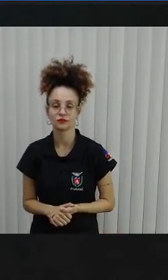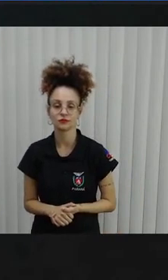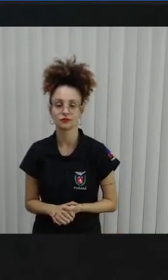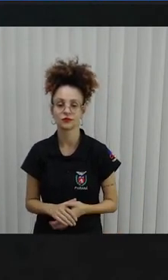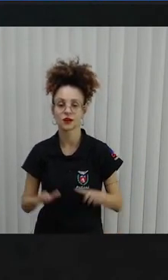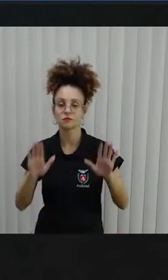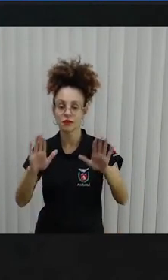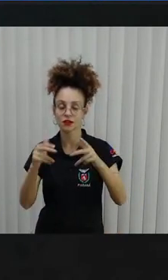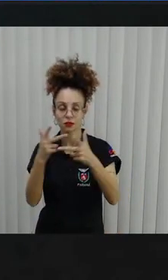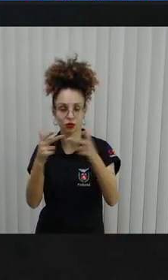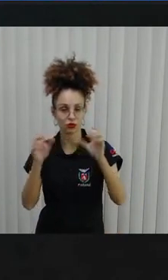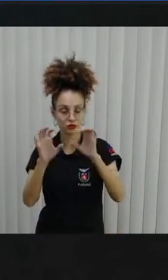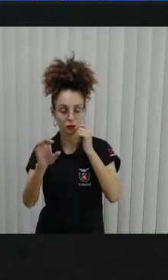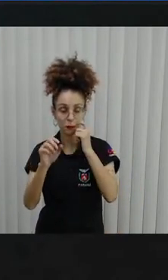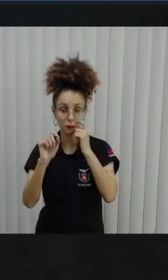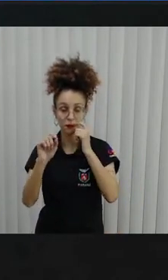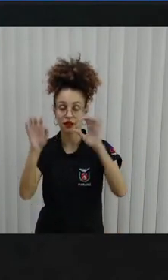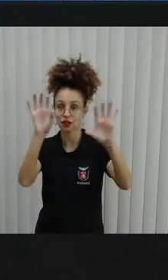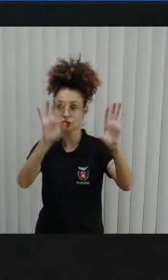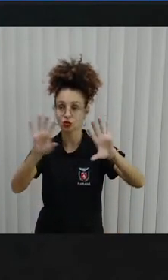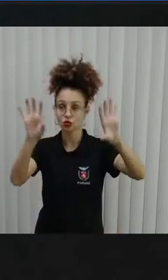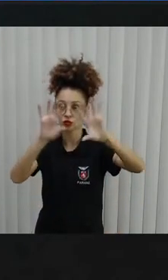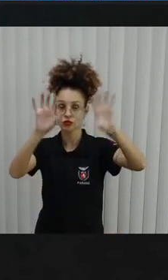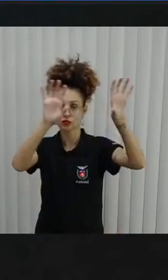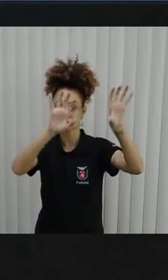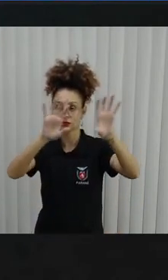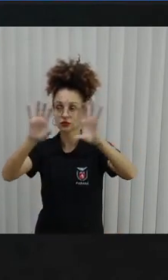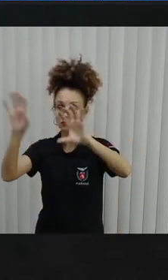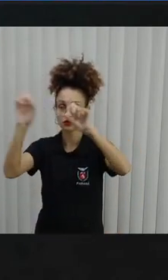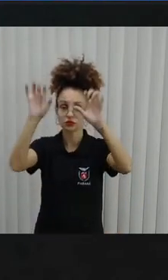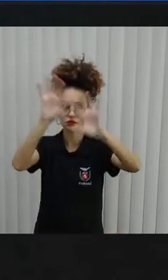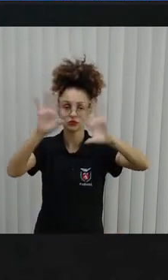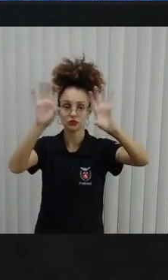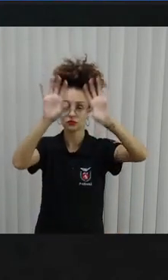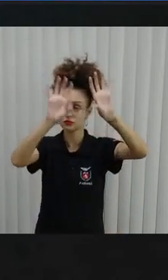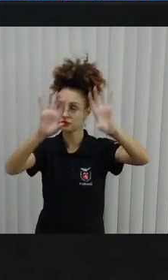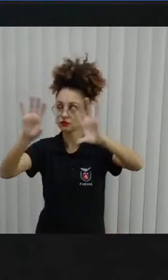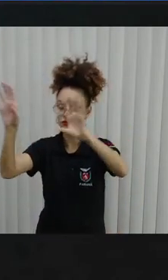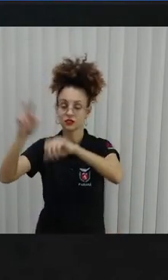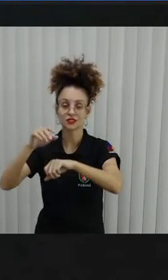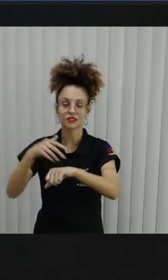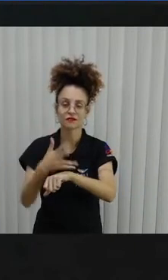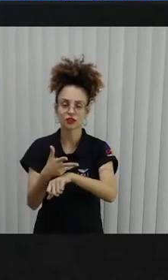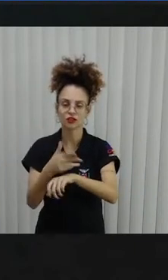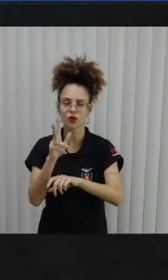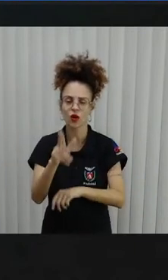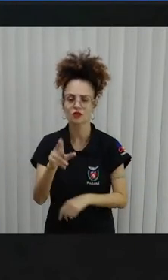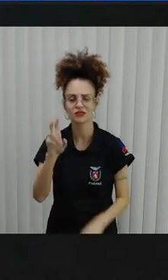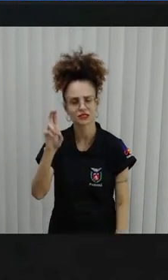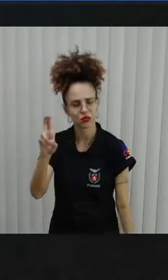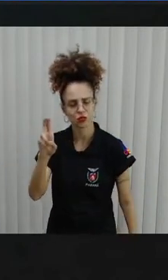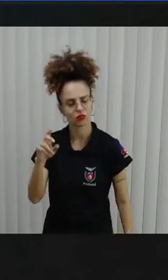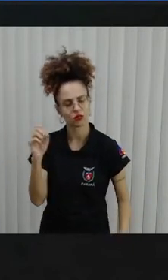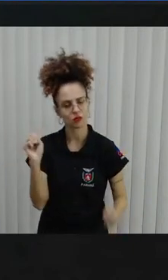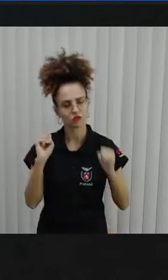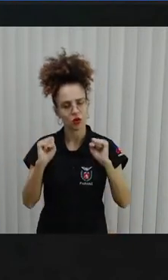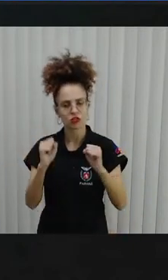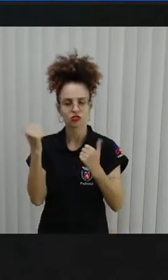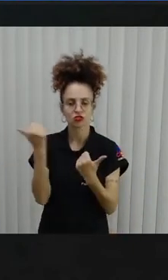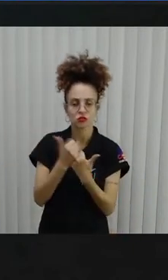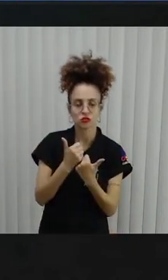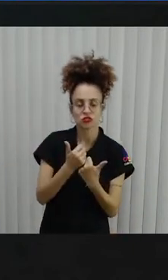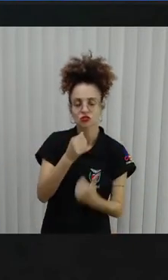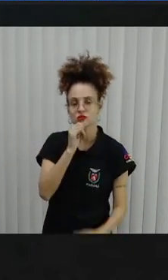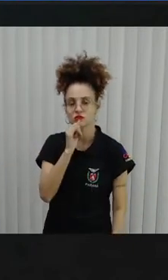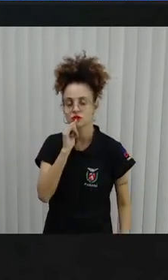Só que tem um negócio que é assim, ó, a nuvem sempre está passando na mesma velocidade. A gente pode alterar. Esse, no lugar de eu colocar aqui 5, eu posso colocar, por exemplo, ó,